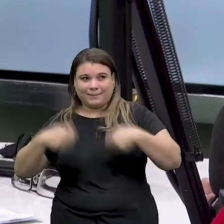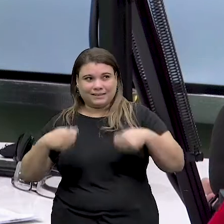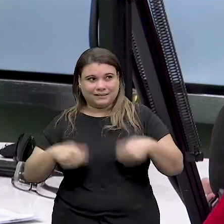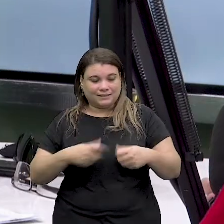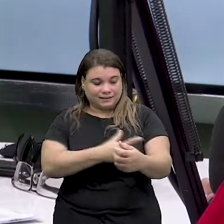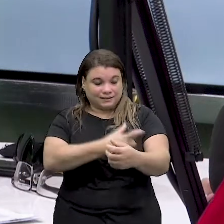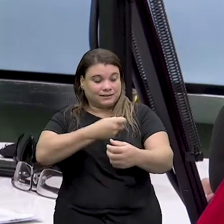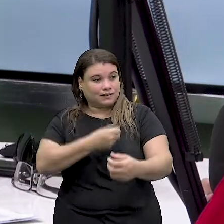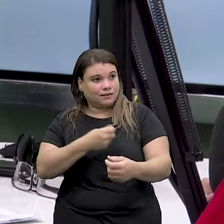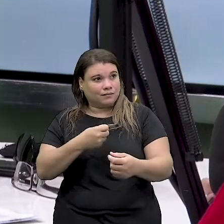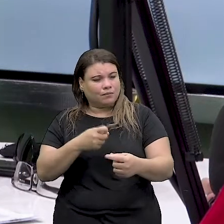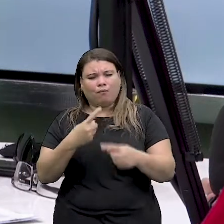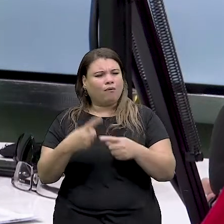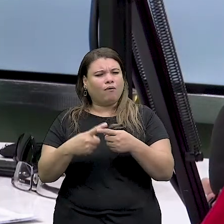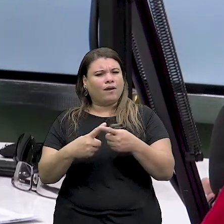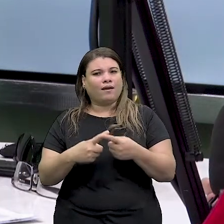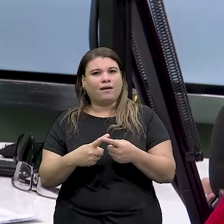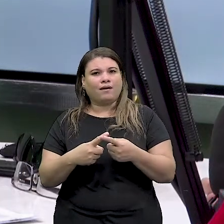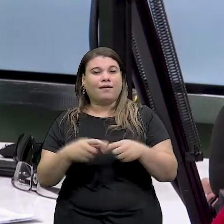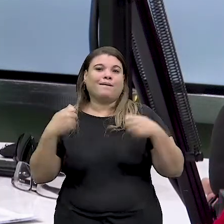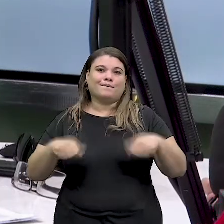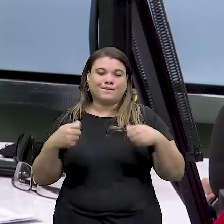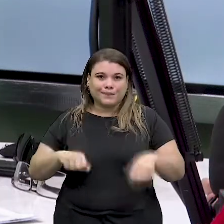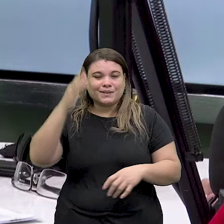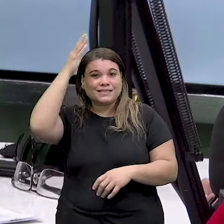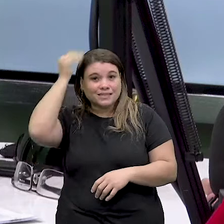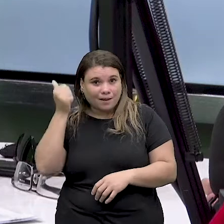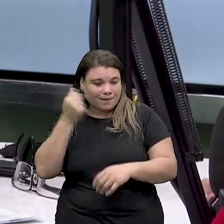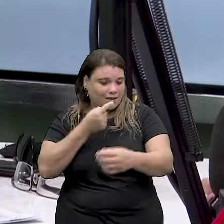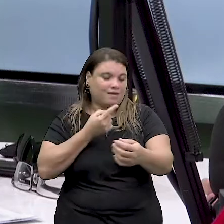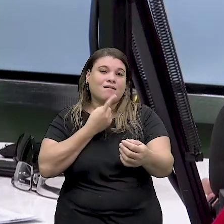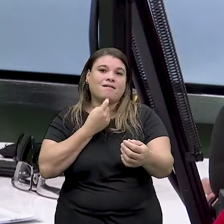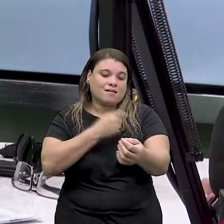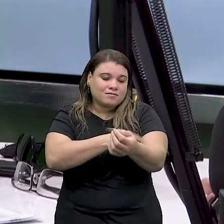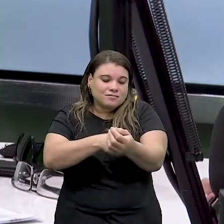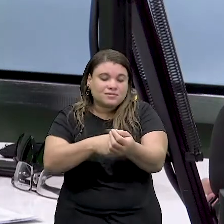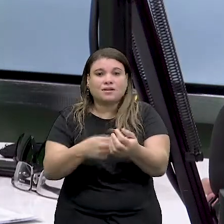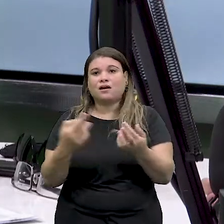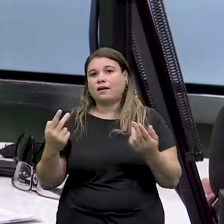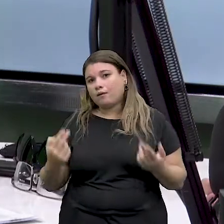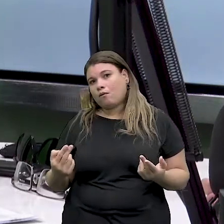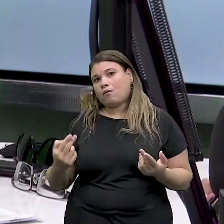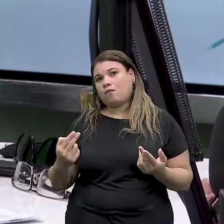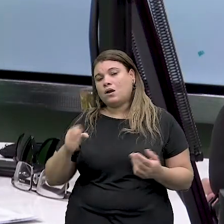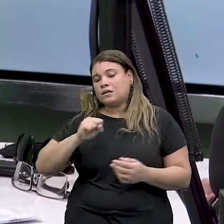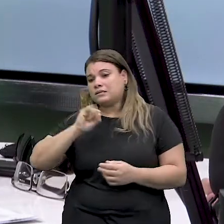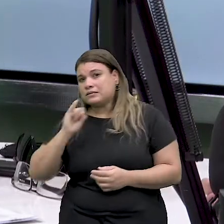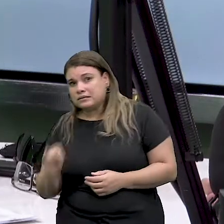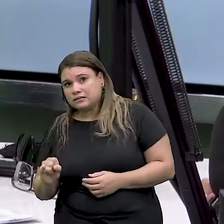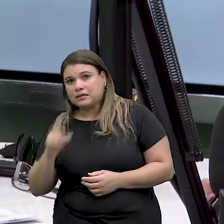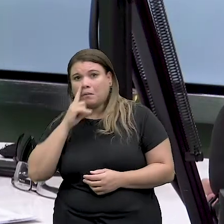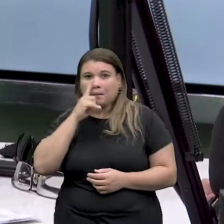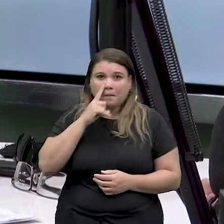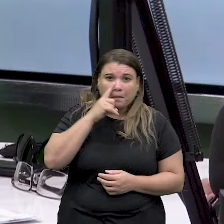estados. Chegou a um ponto que alguns povos ficaram fortes e começaram a dominar outros. Aí nós tivemos grandes impérios que